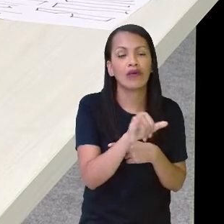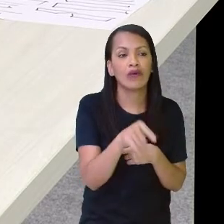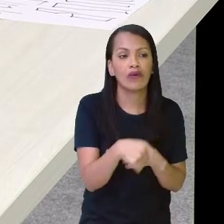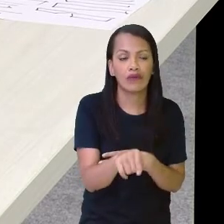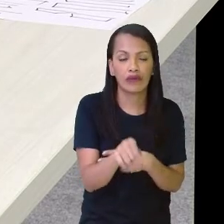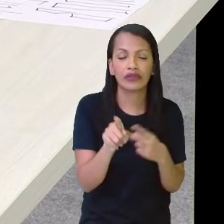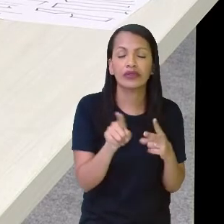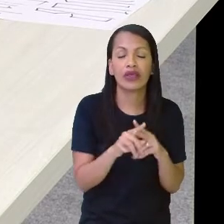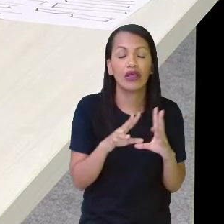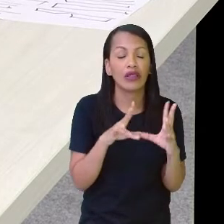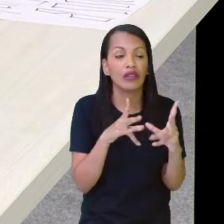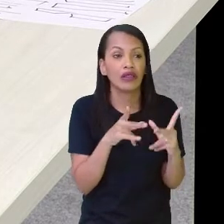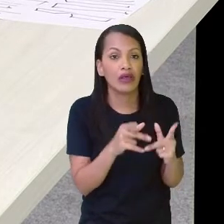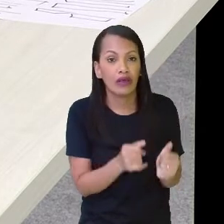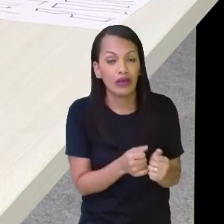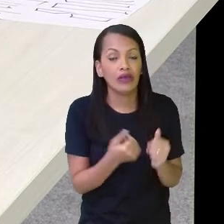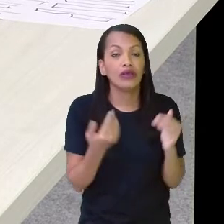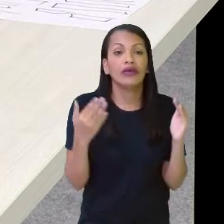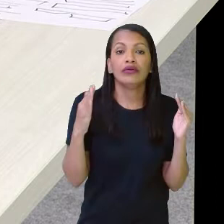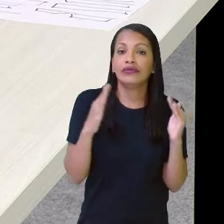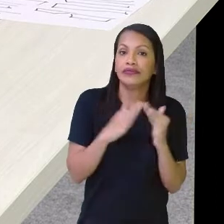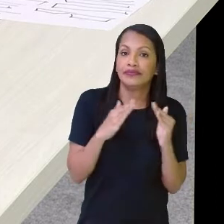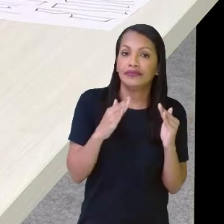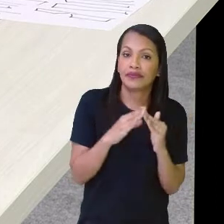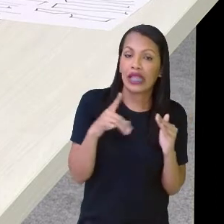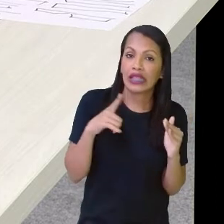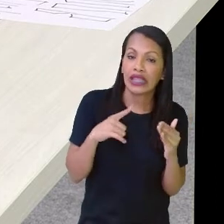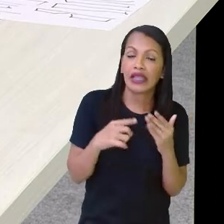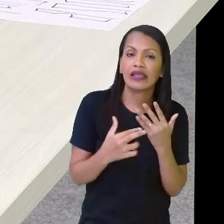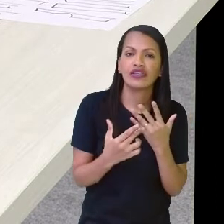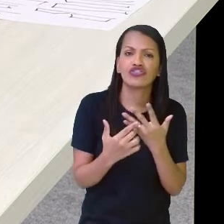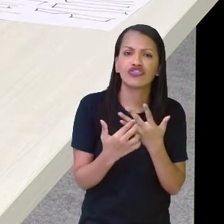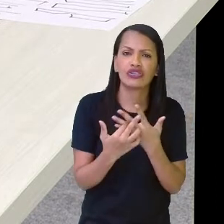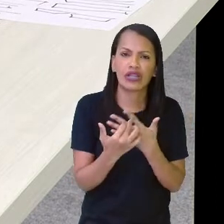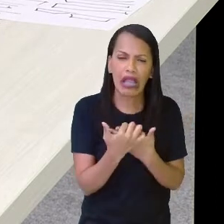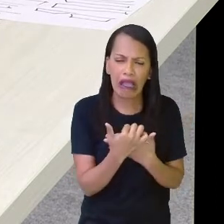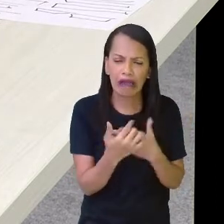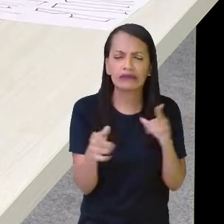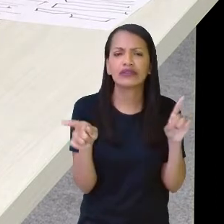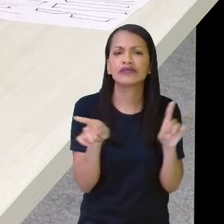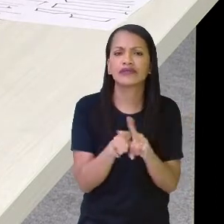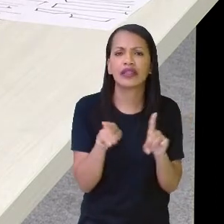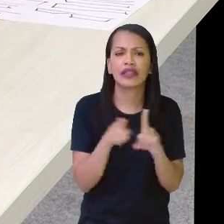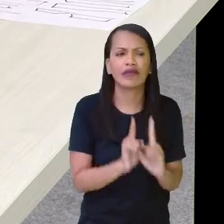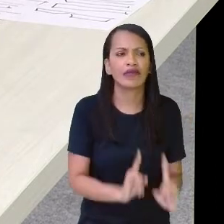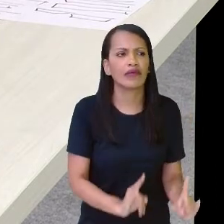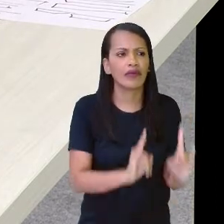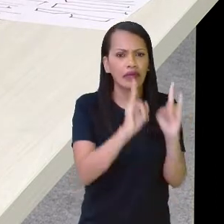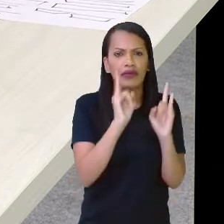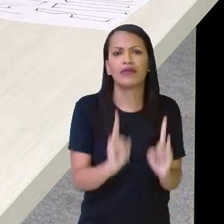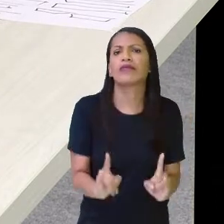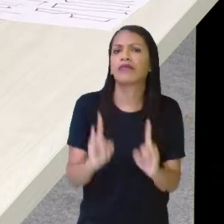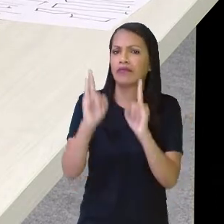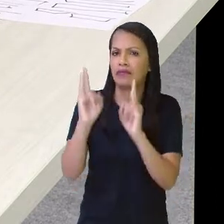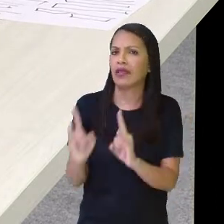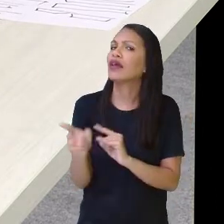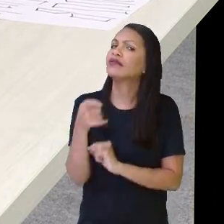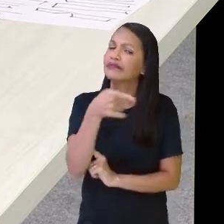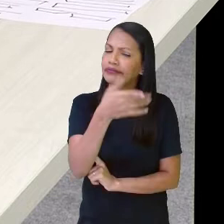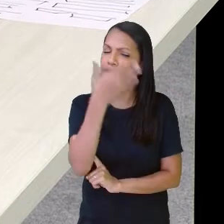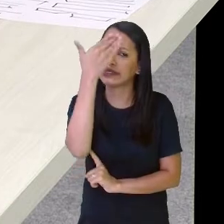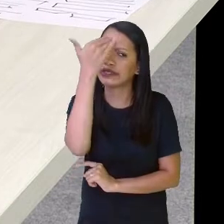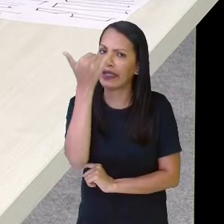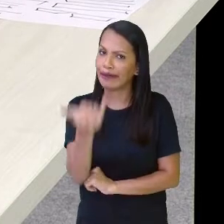comentando aqui. Olha São aí. casas, tem escada para subir, Isso. apartamento. Então, por dentro,